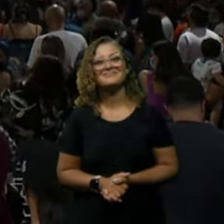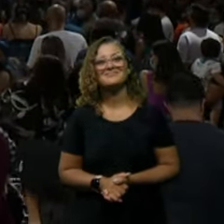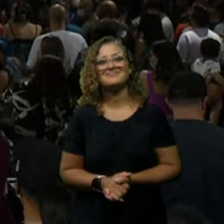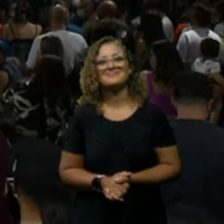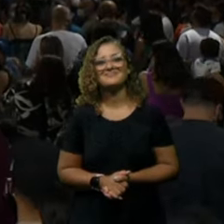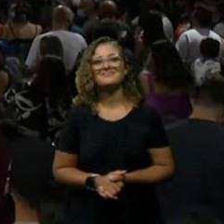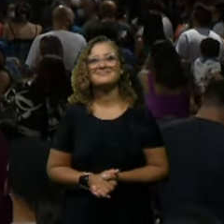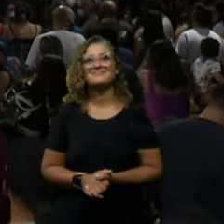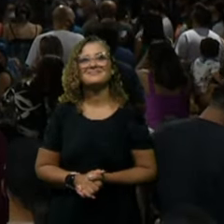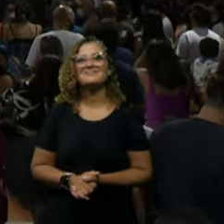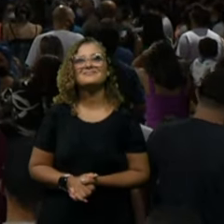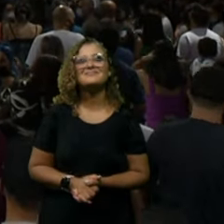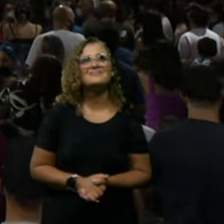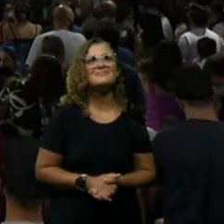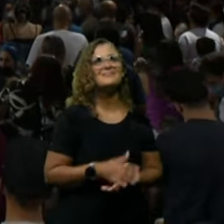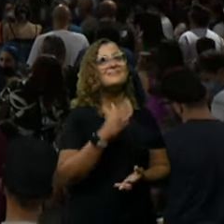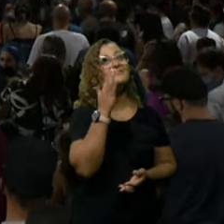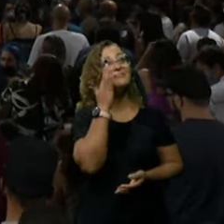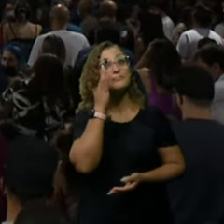E aí